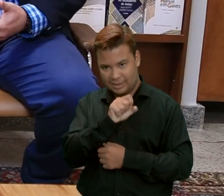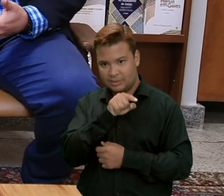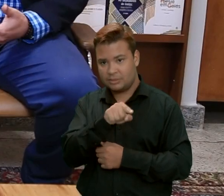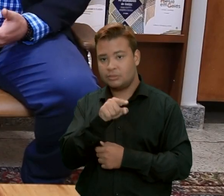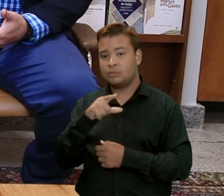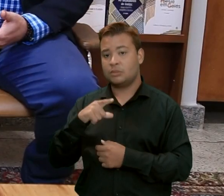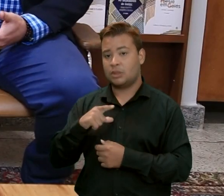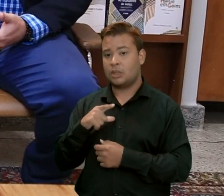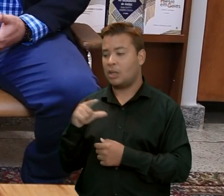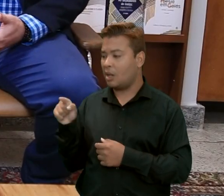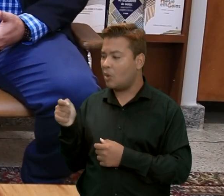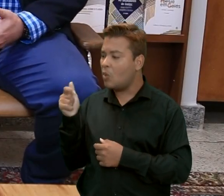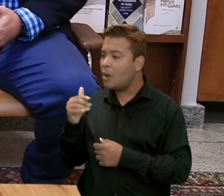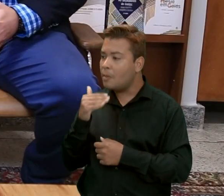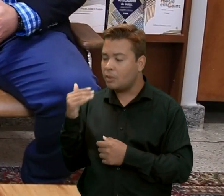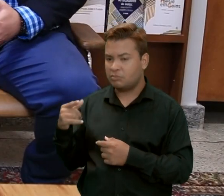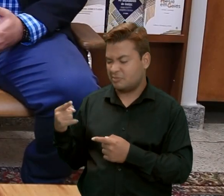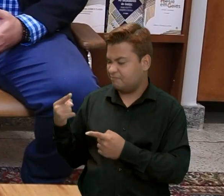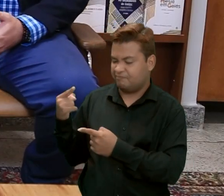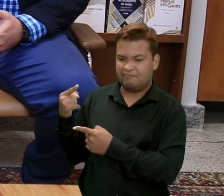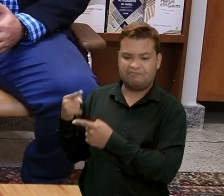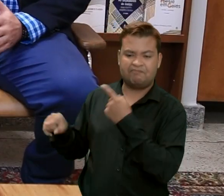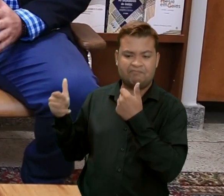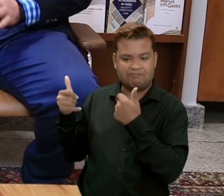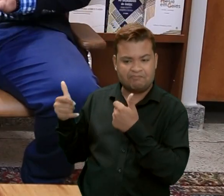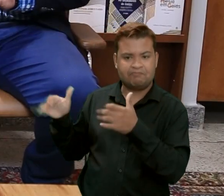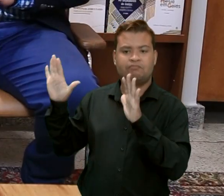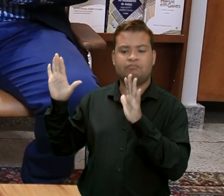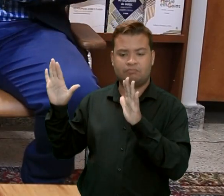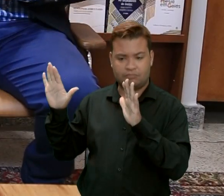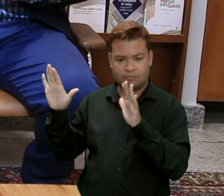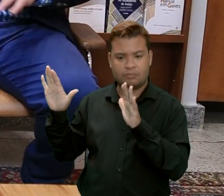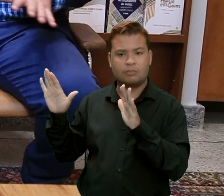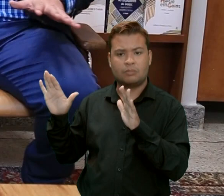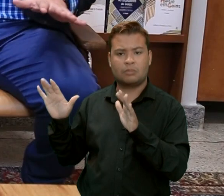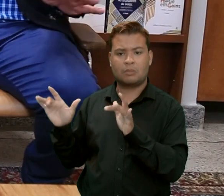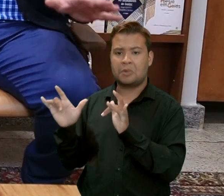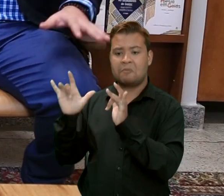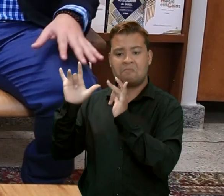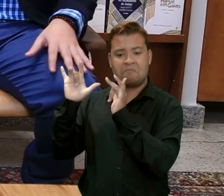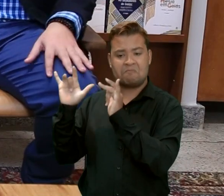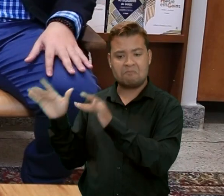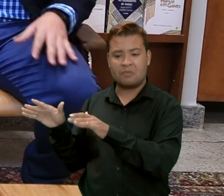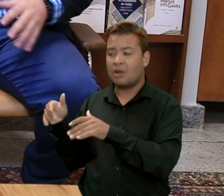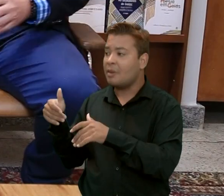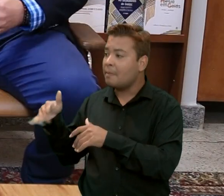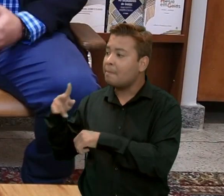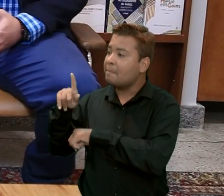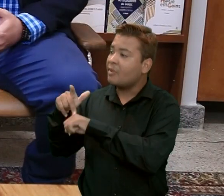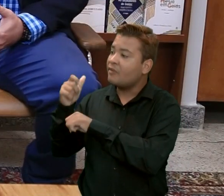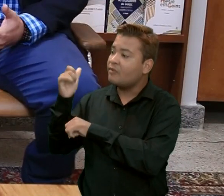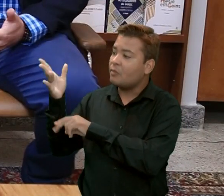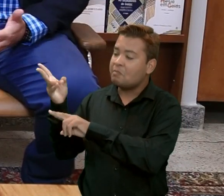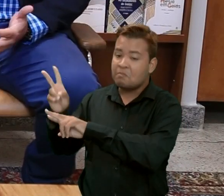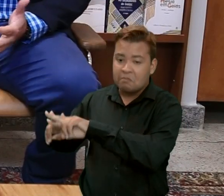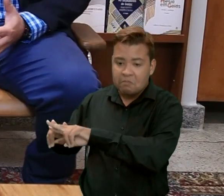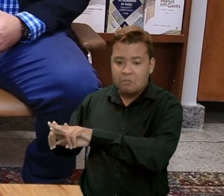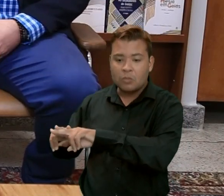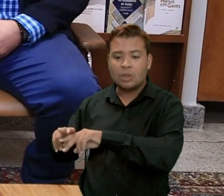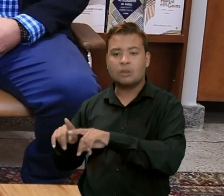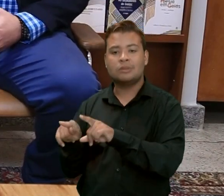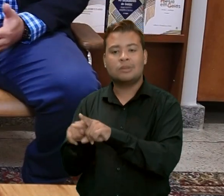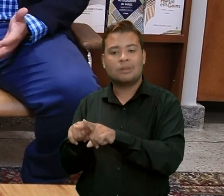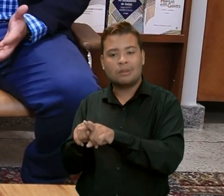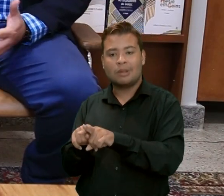libertador rompeu com ele ao ponto de, enfim, deixá-lo ao exílio, não reconhecer aquele